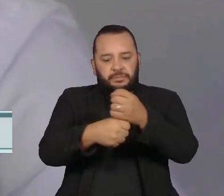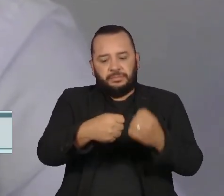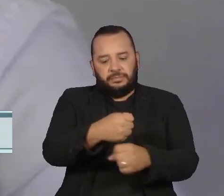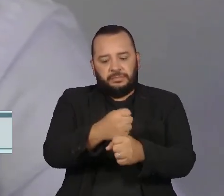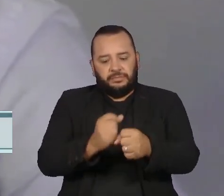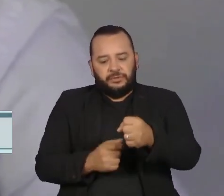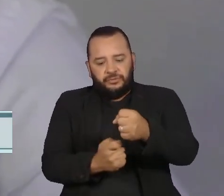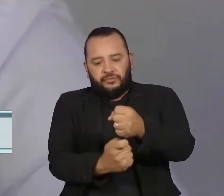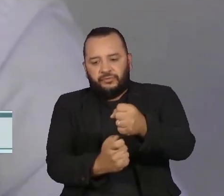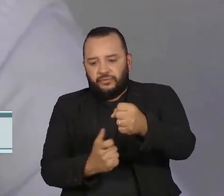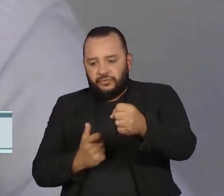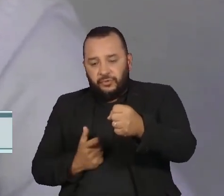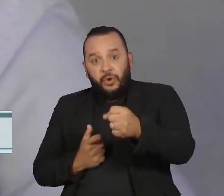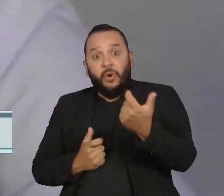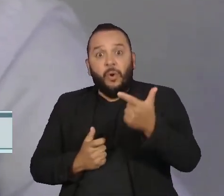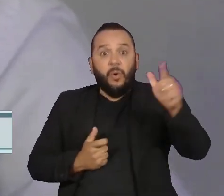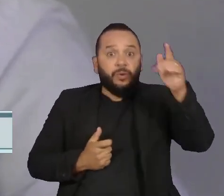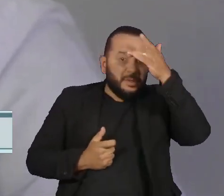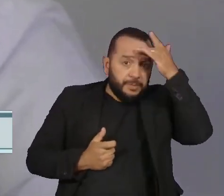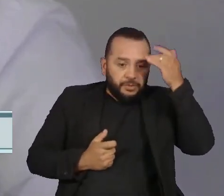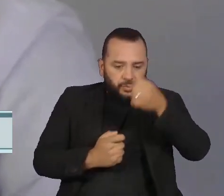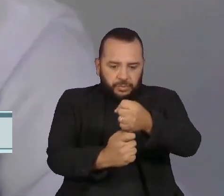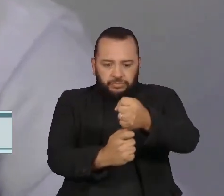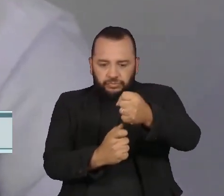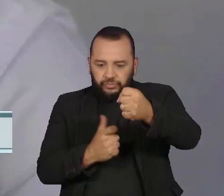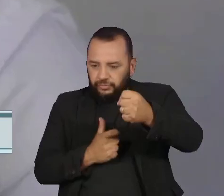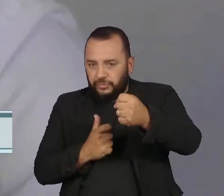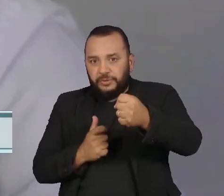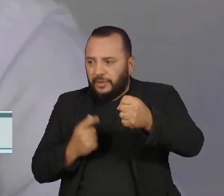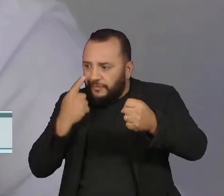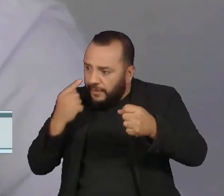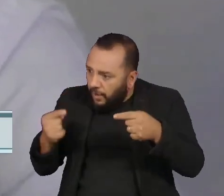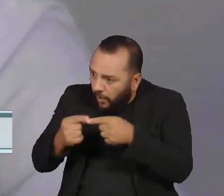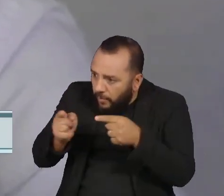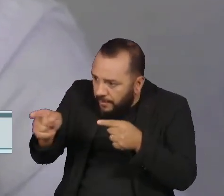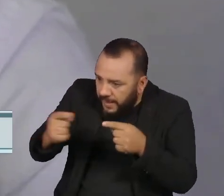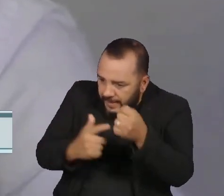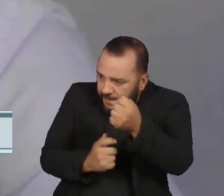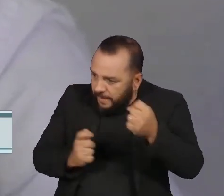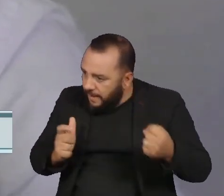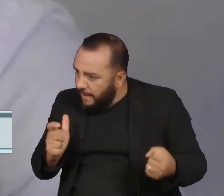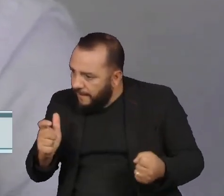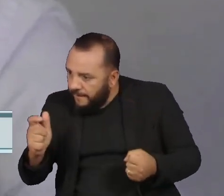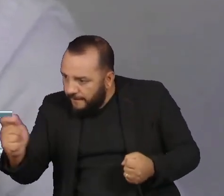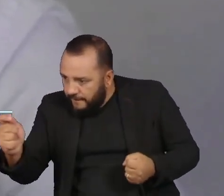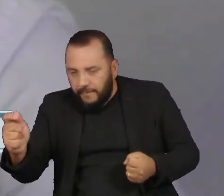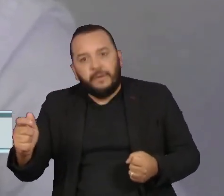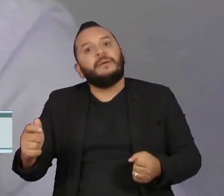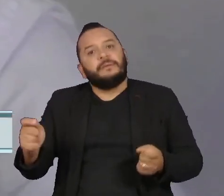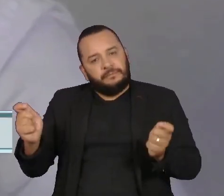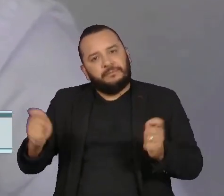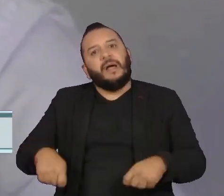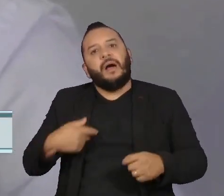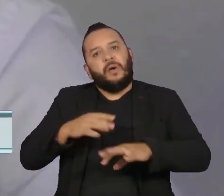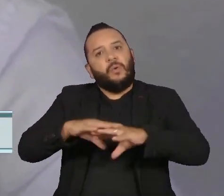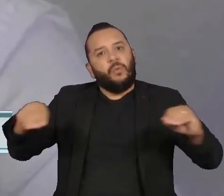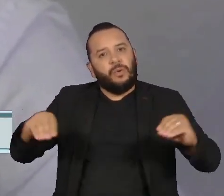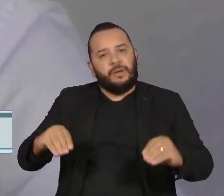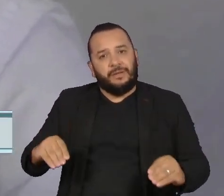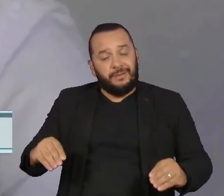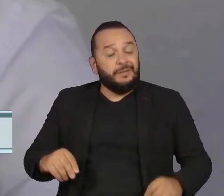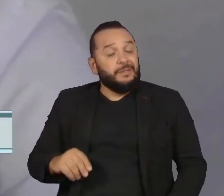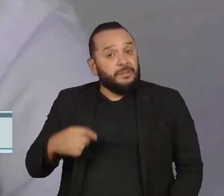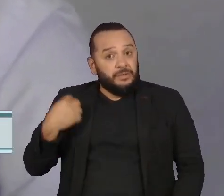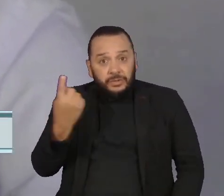medula precisa vir de outras pessoas da população que vão ter compatibilidade com aquele paciente doente. Então, quanto mais a gente aumentar o nosso banco